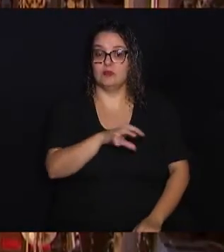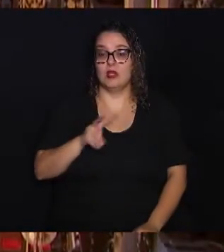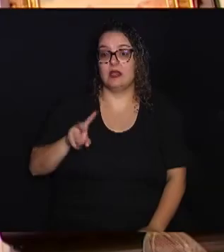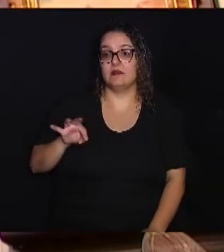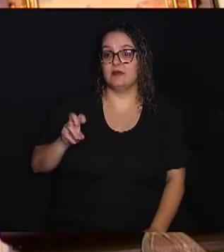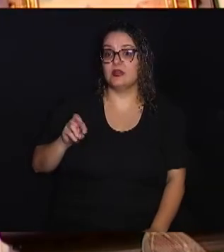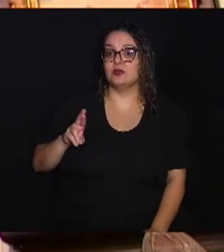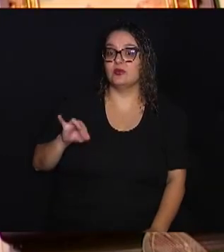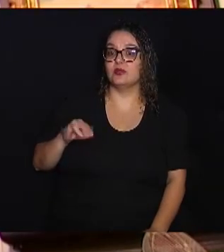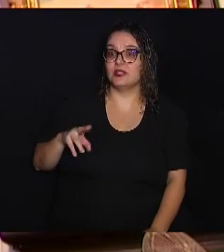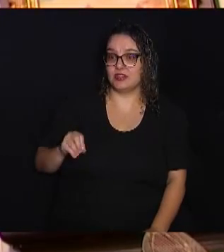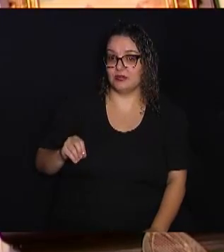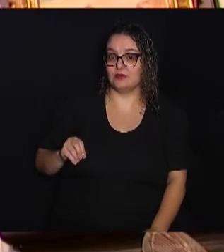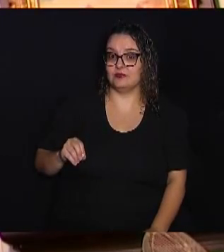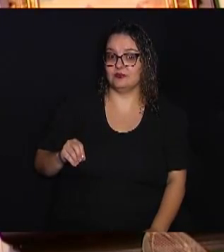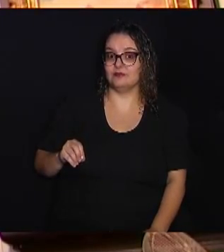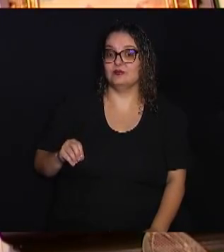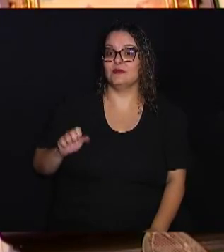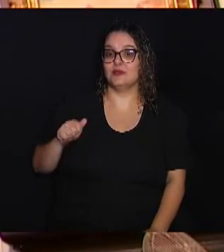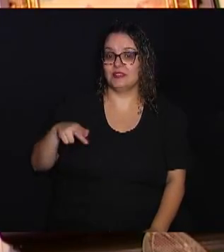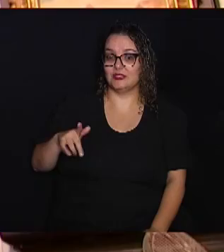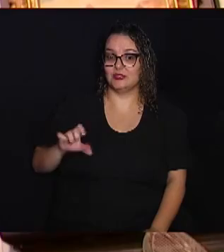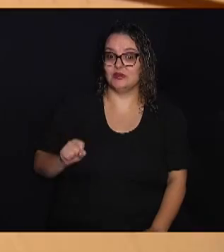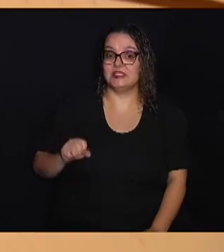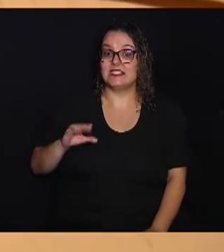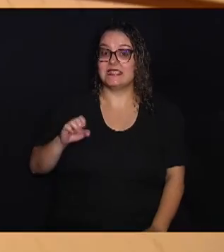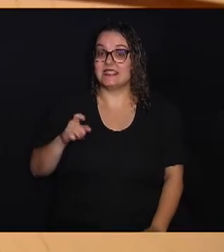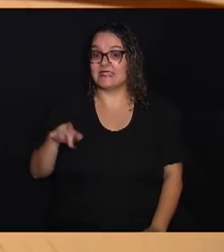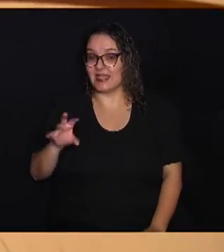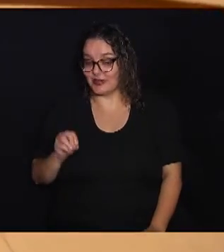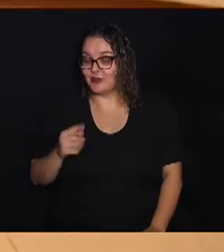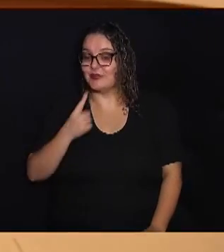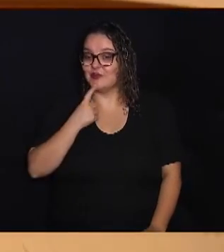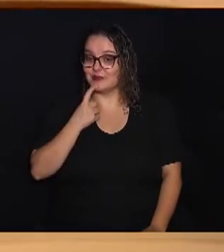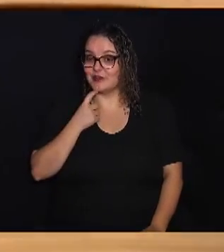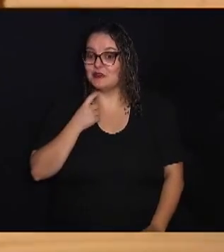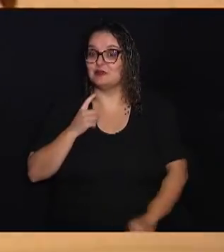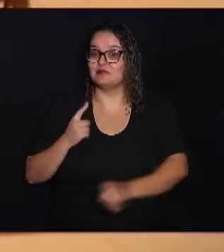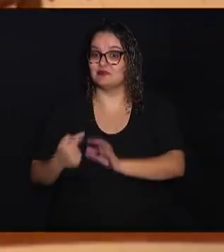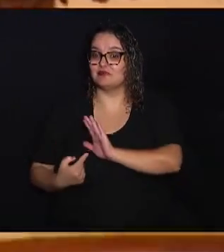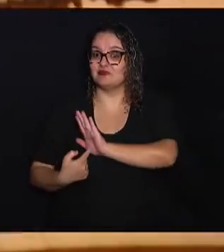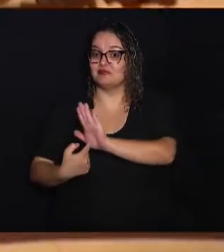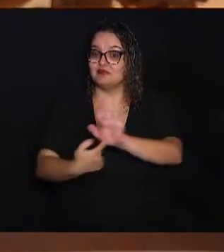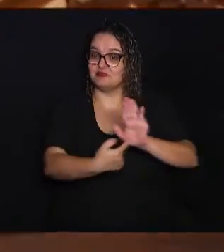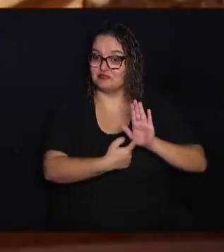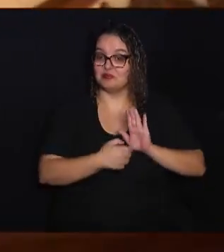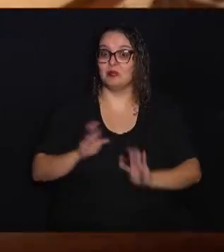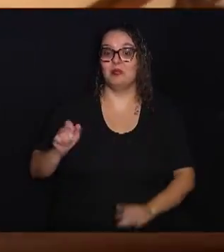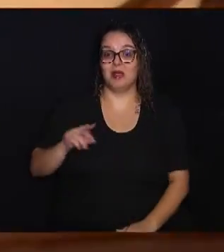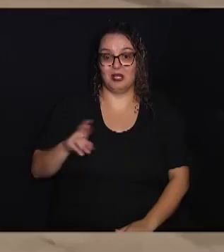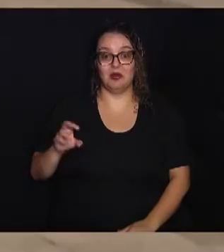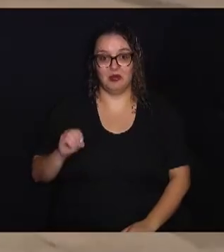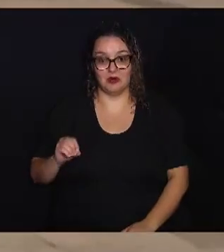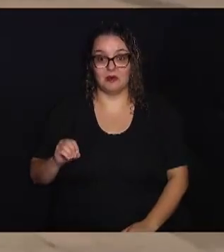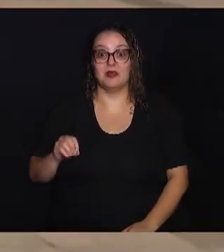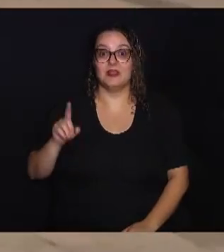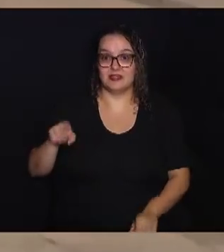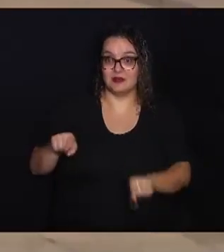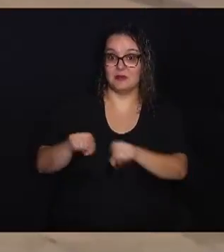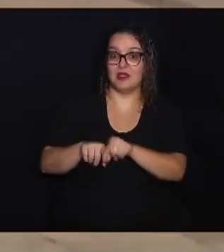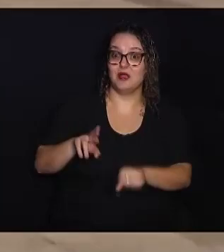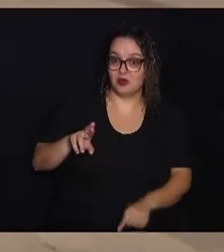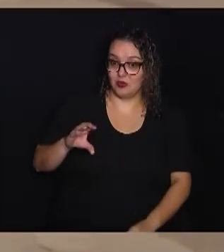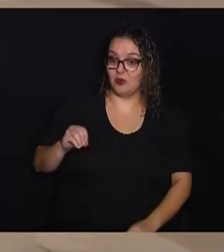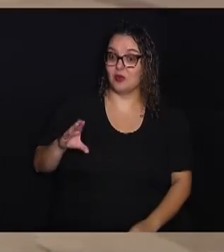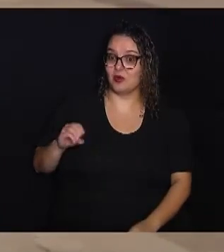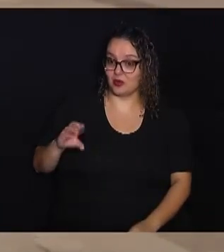dos Anjos em cedro vermelho, com entalhes que representam períodos do Barroco e Rococó. Nós temos